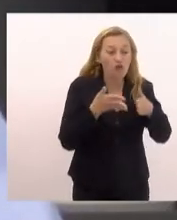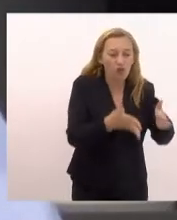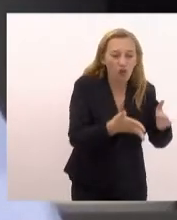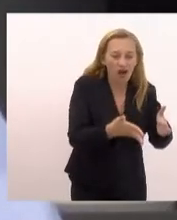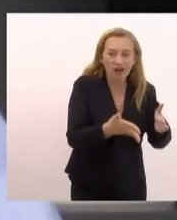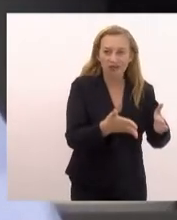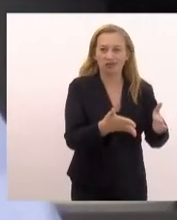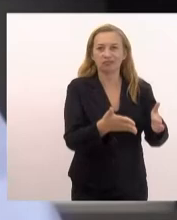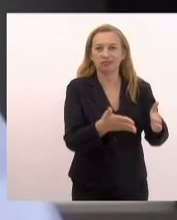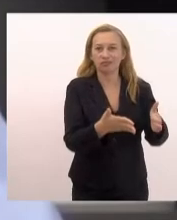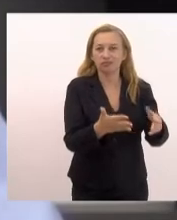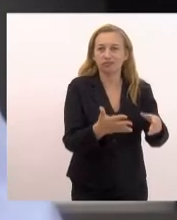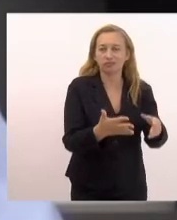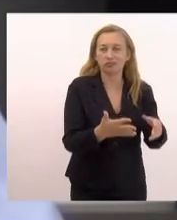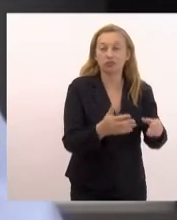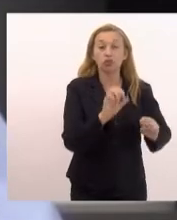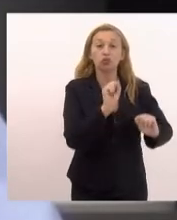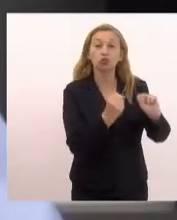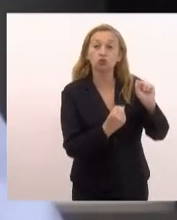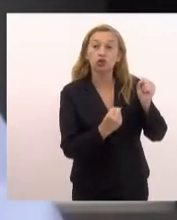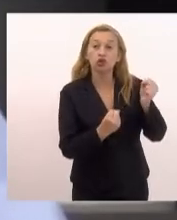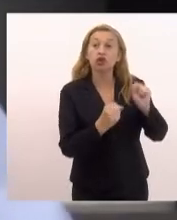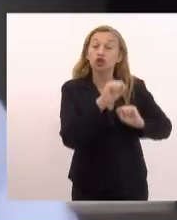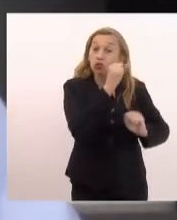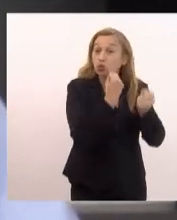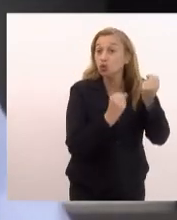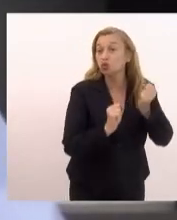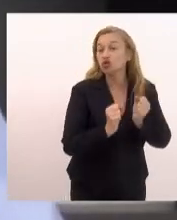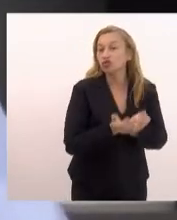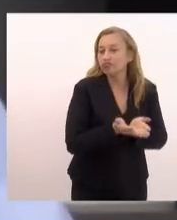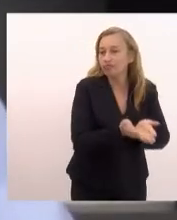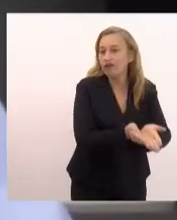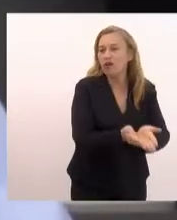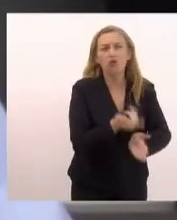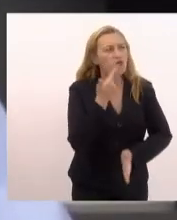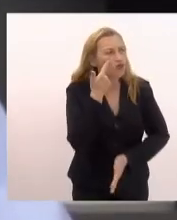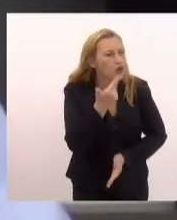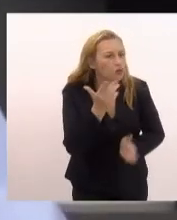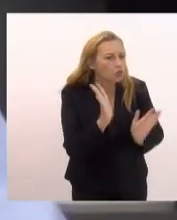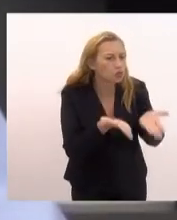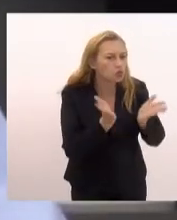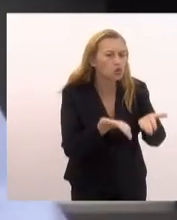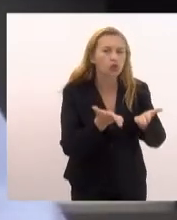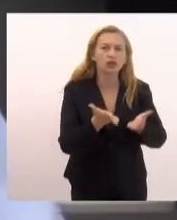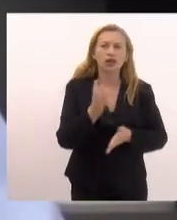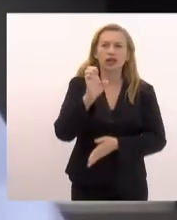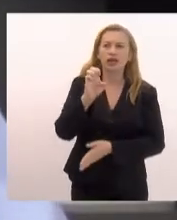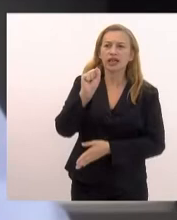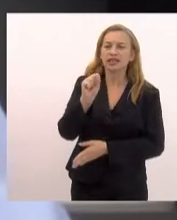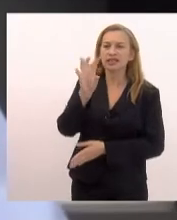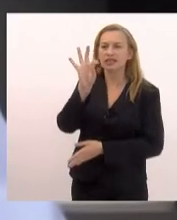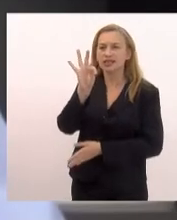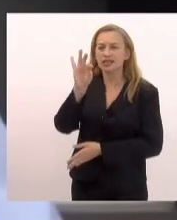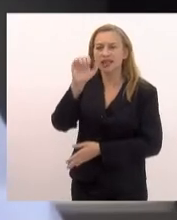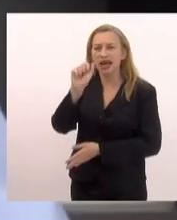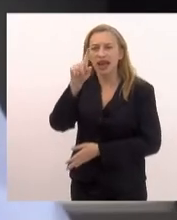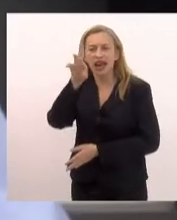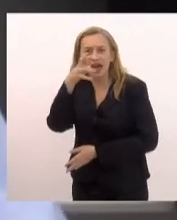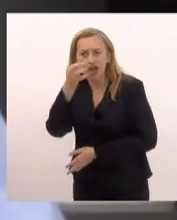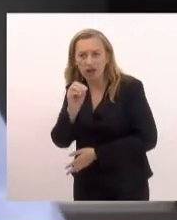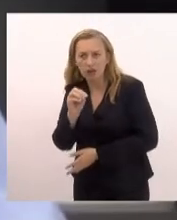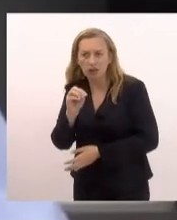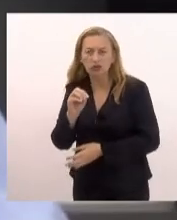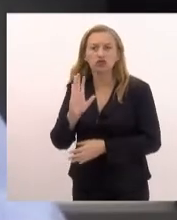muito na questão da indústria naval, e hoje nós vemos o estaleiro Brasfels já